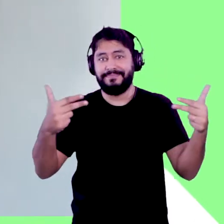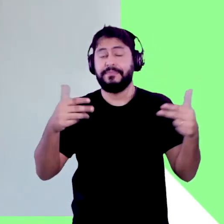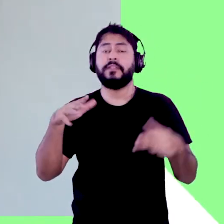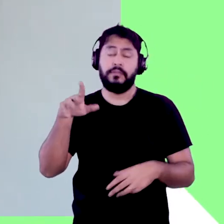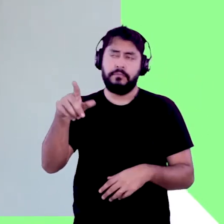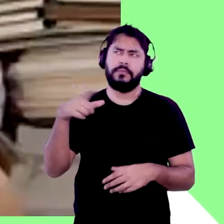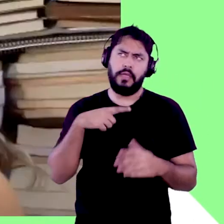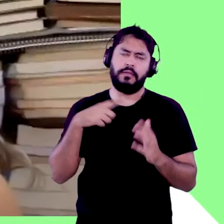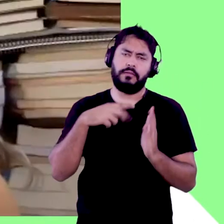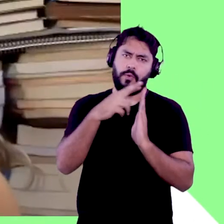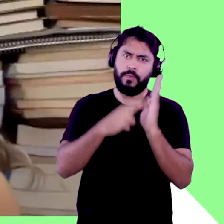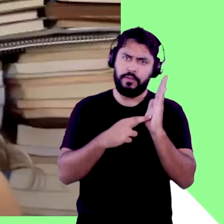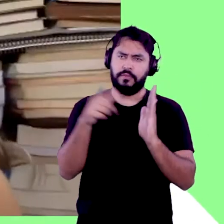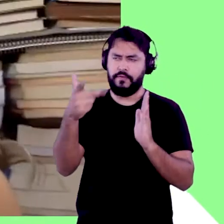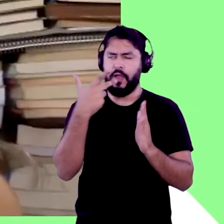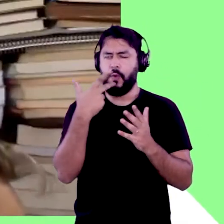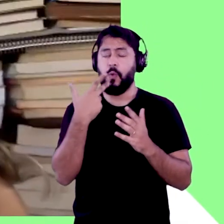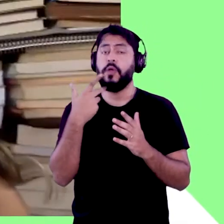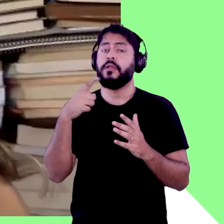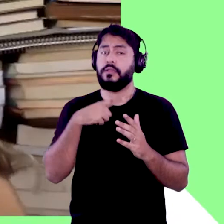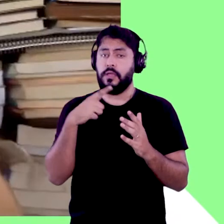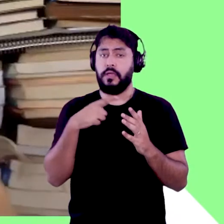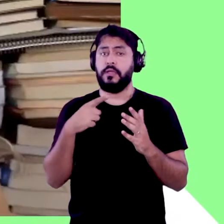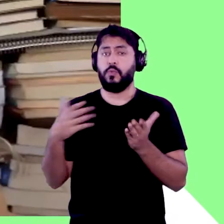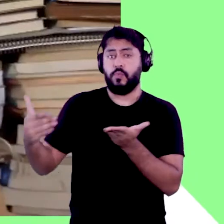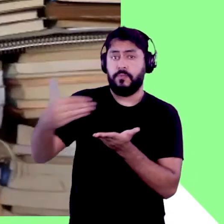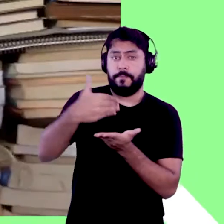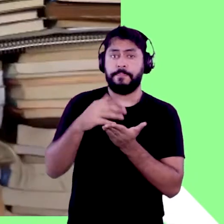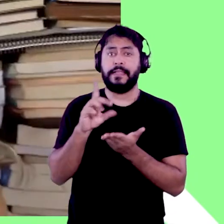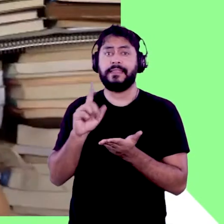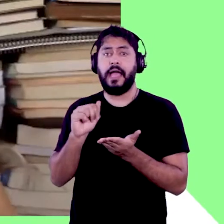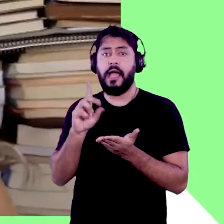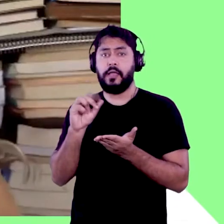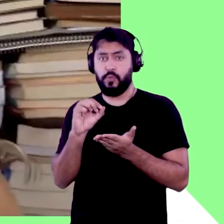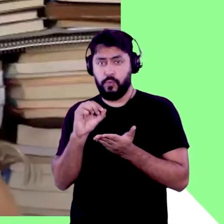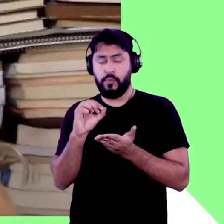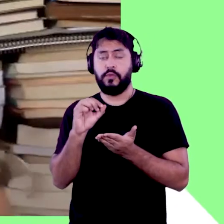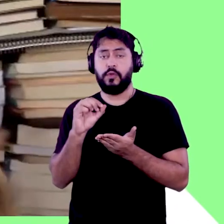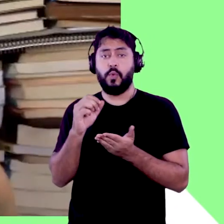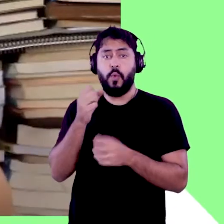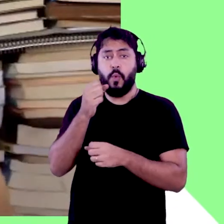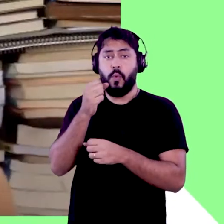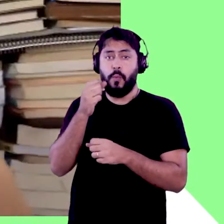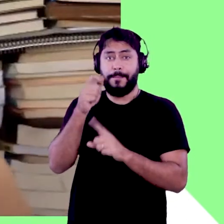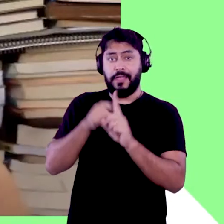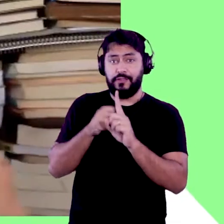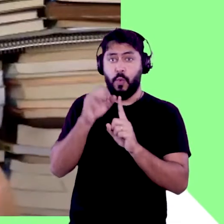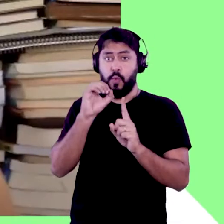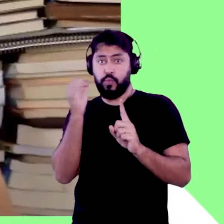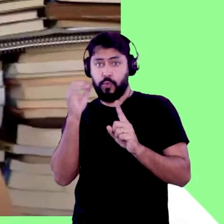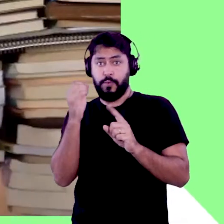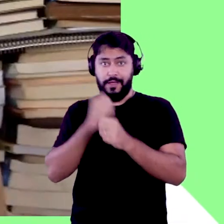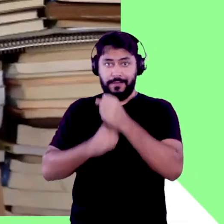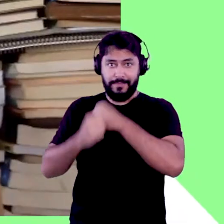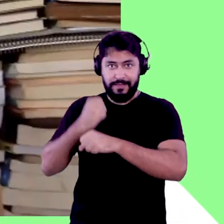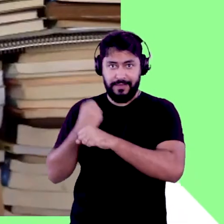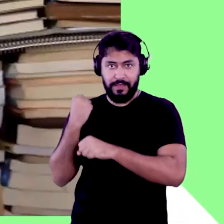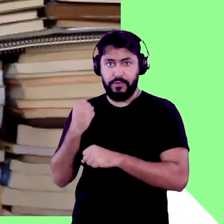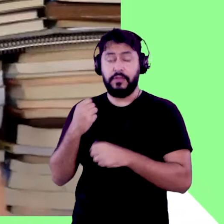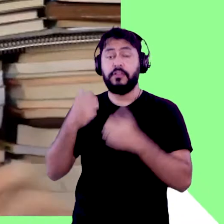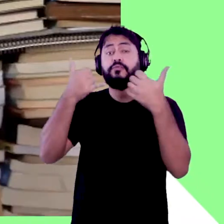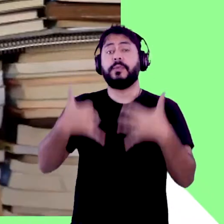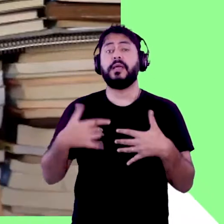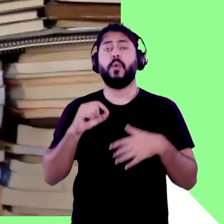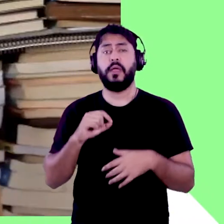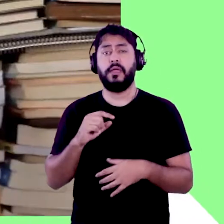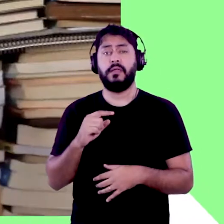um dado de outubro do ano passado, feito aí pelo Movimento Web para Todos, que menos de 1% dos nossos sites brasileiros, né?